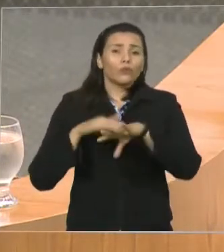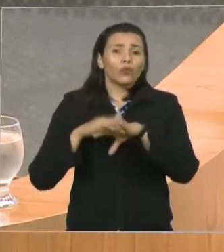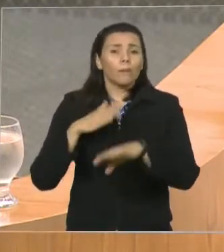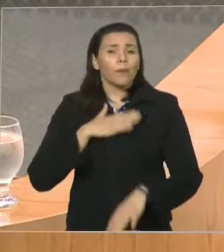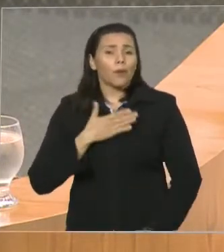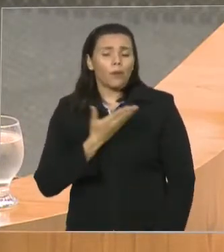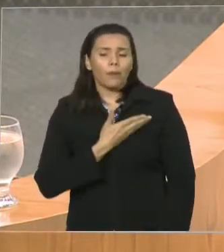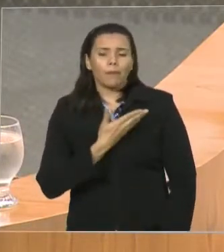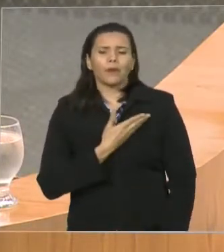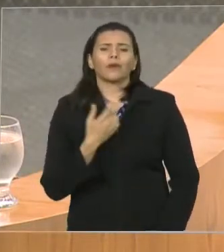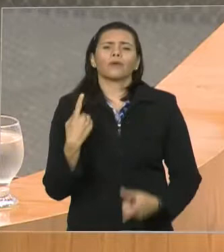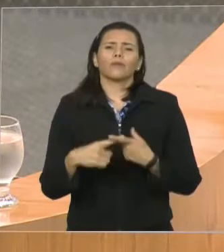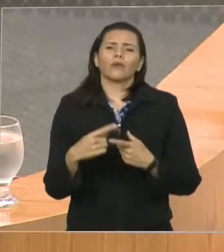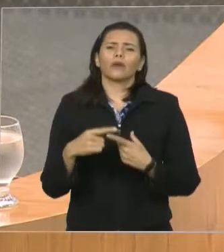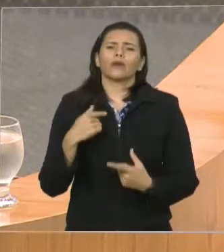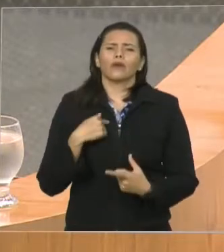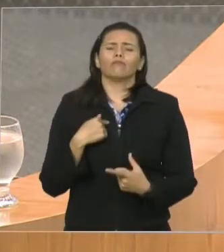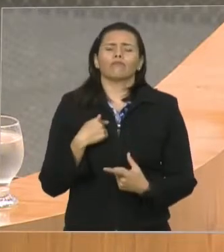identidade que eu tenho.